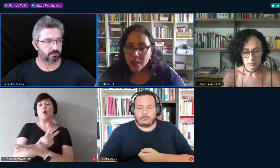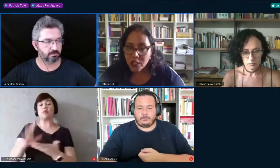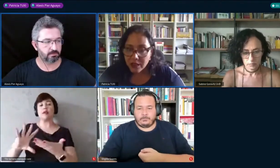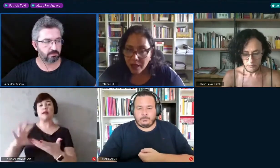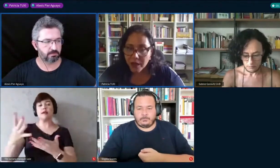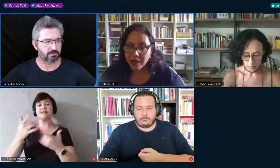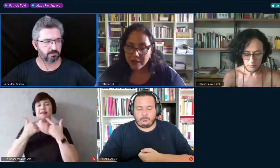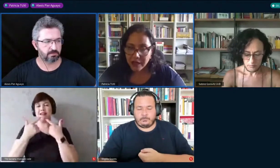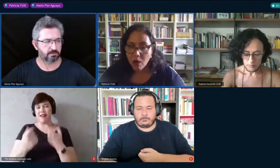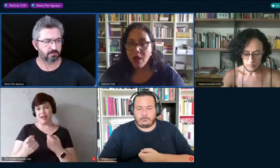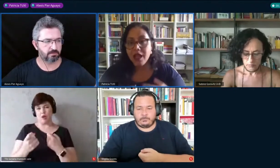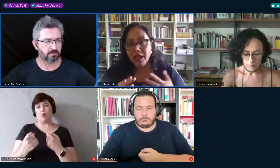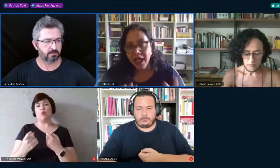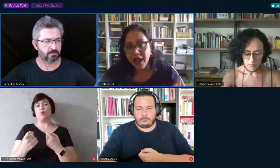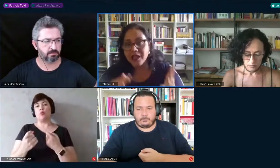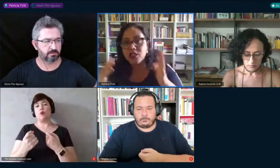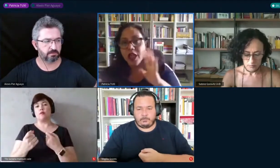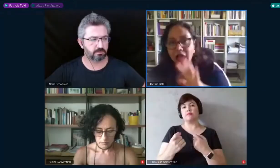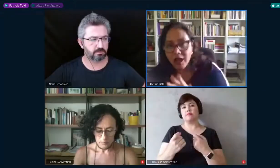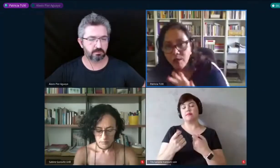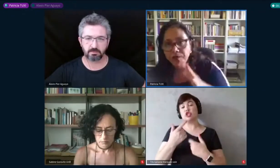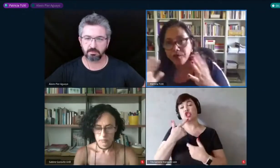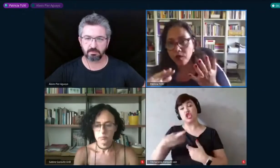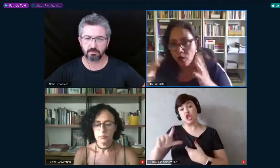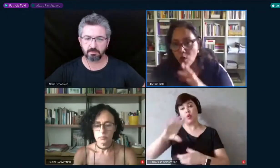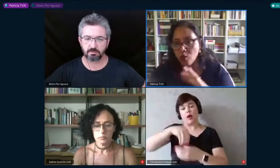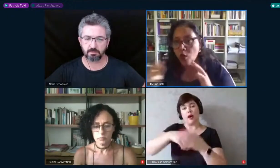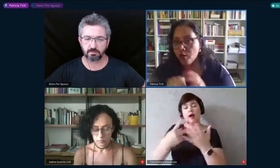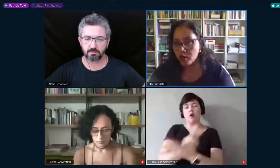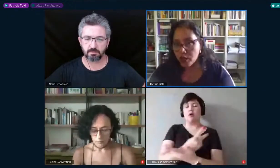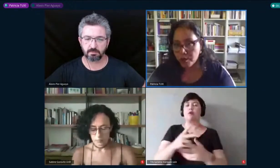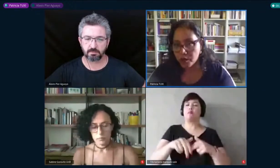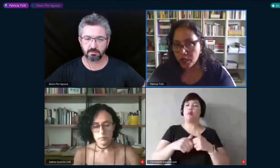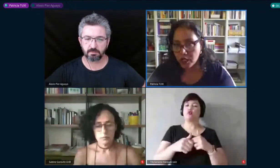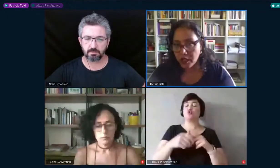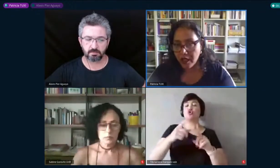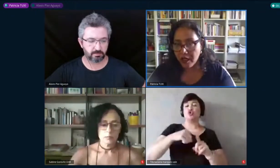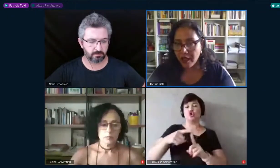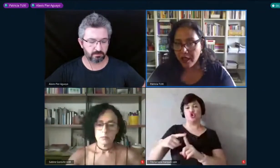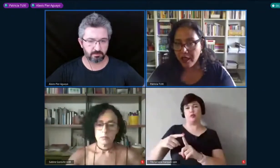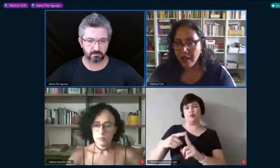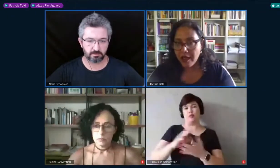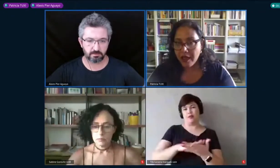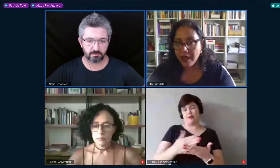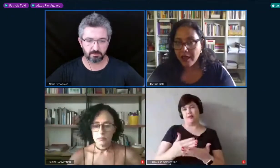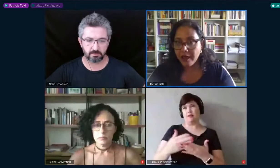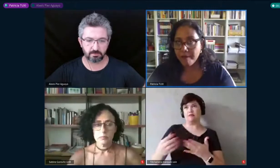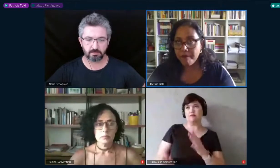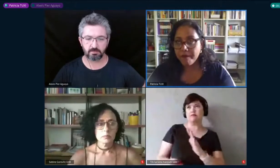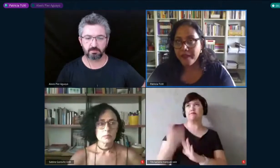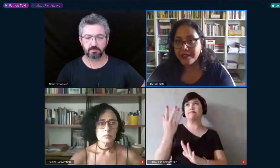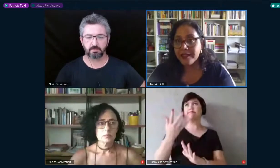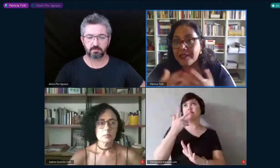a forma de interpretação, que elas geram um novo tipo de